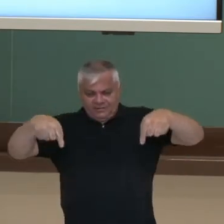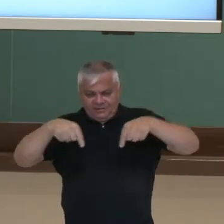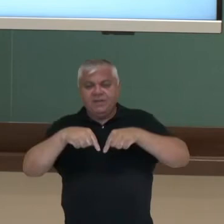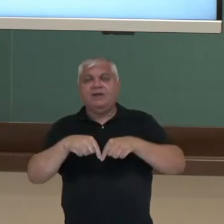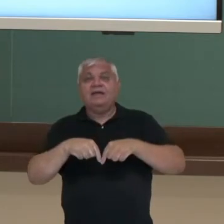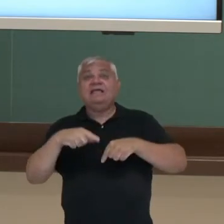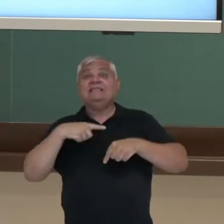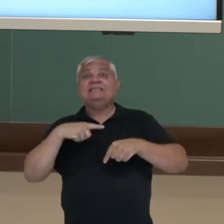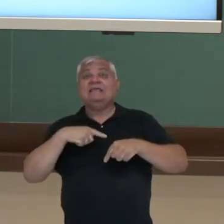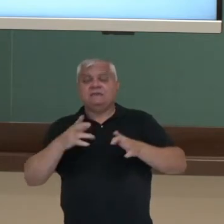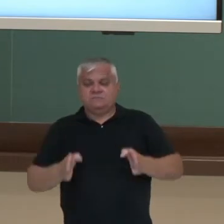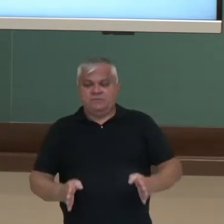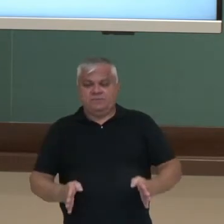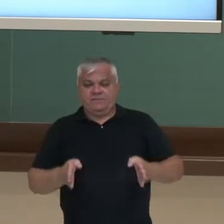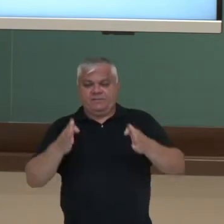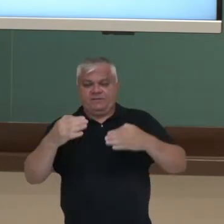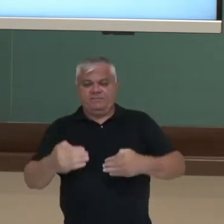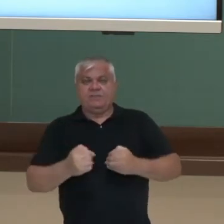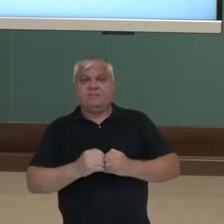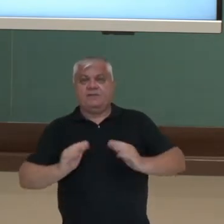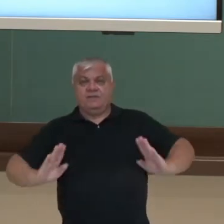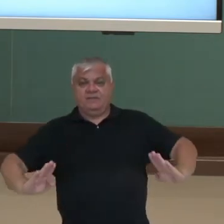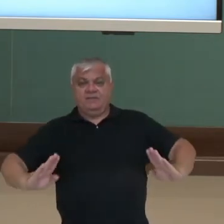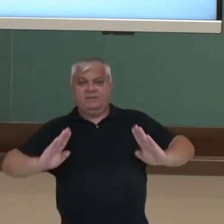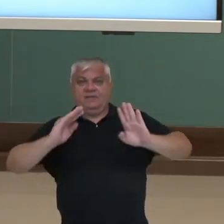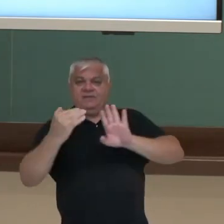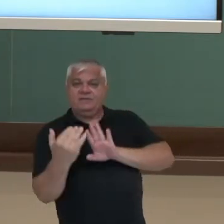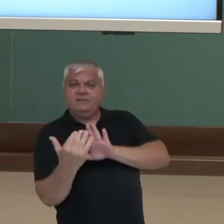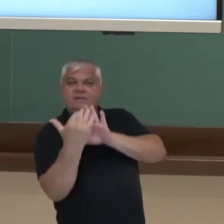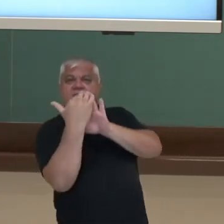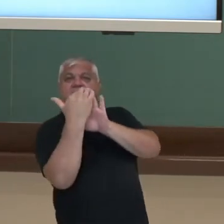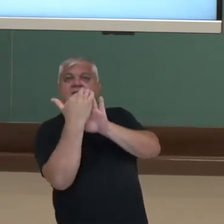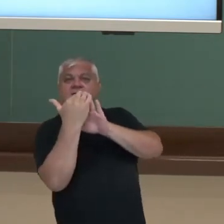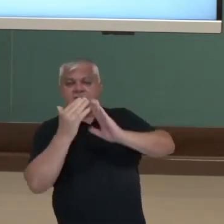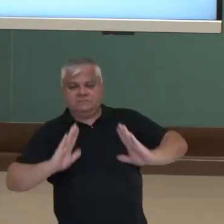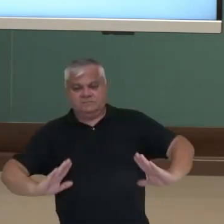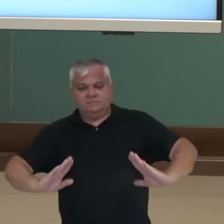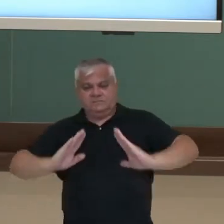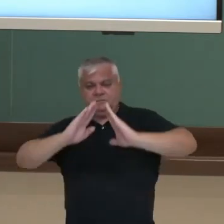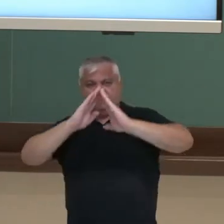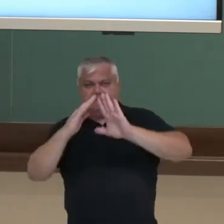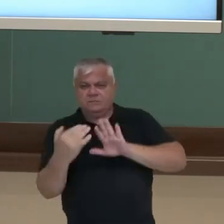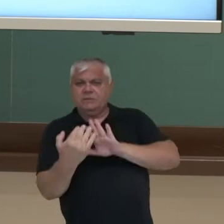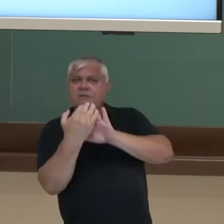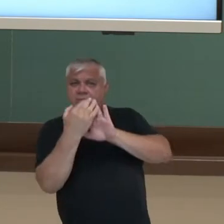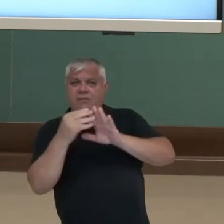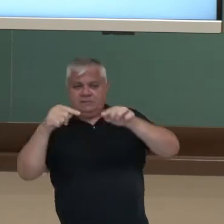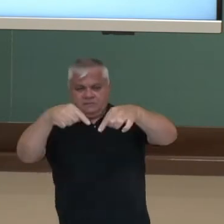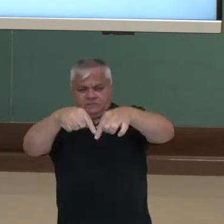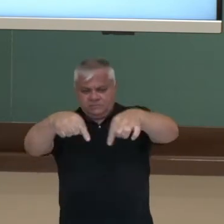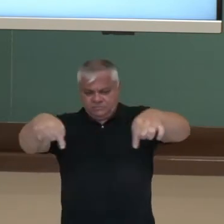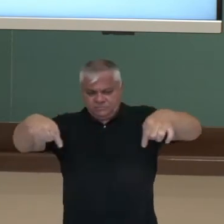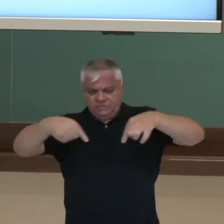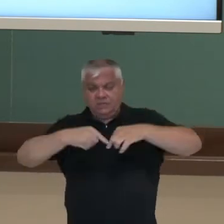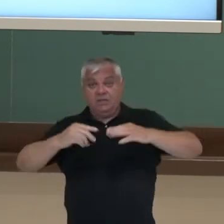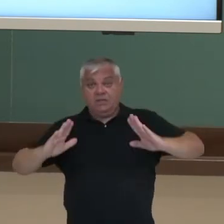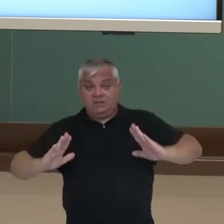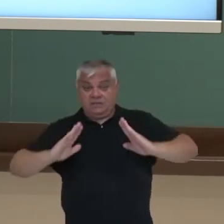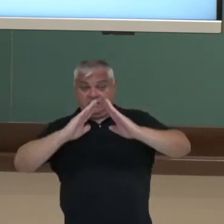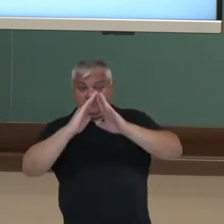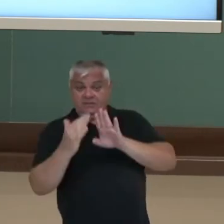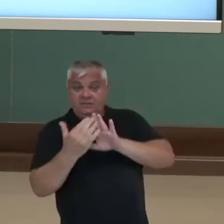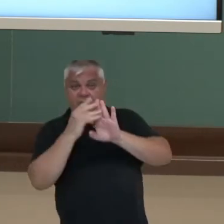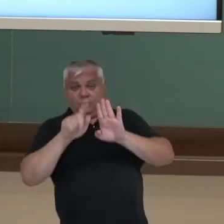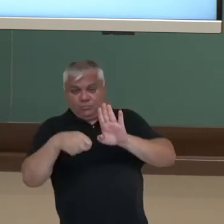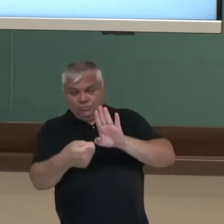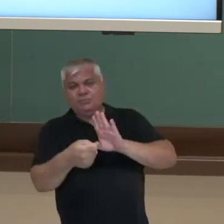ter um telhado com 4 quedas de água, né? Exatamente, o telhado vai ter um formato de